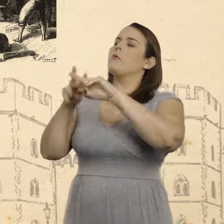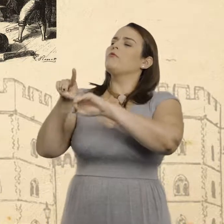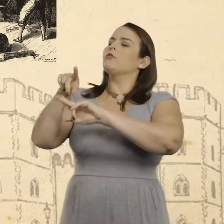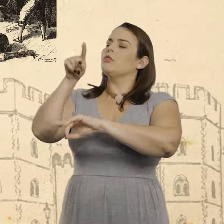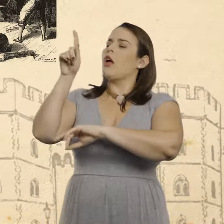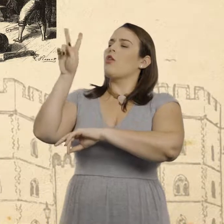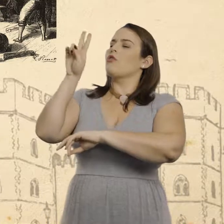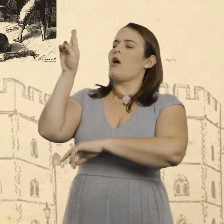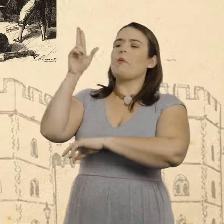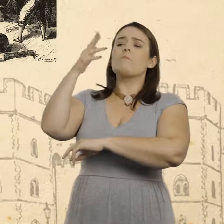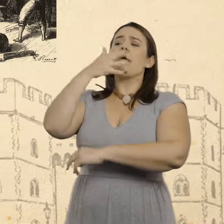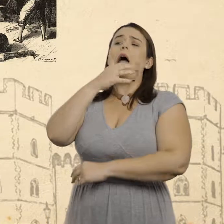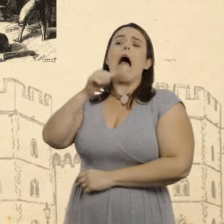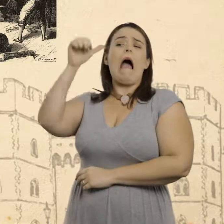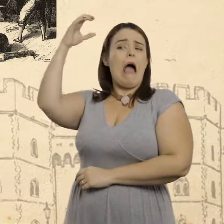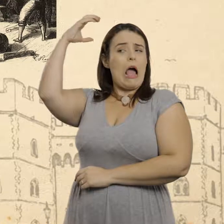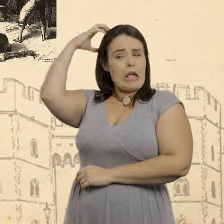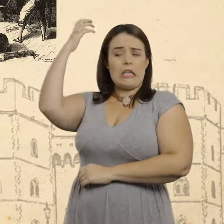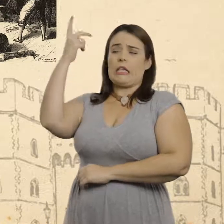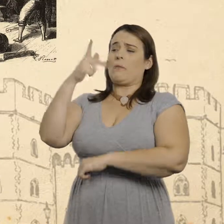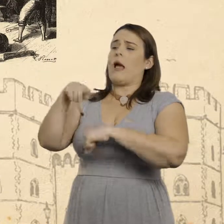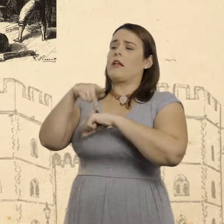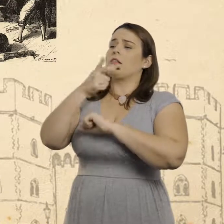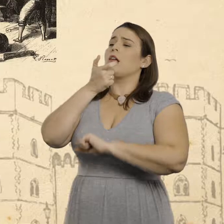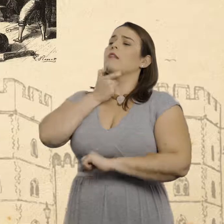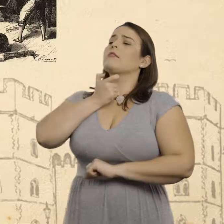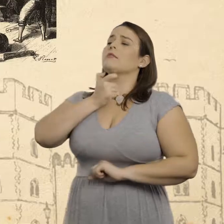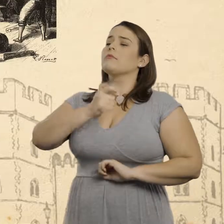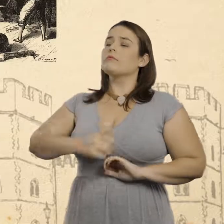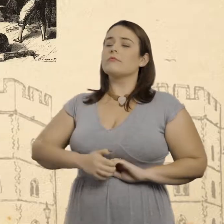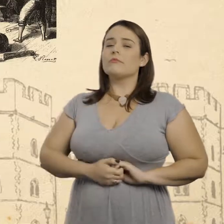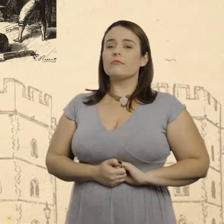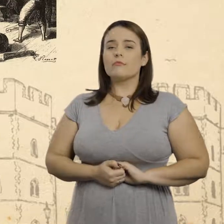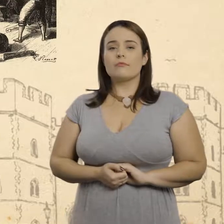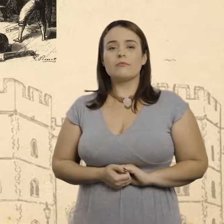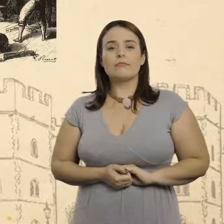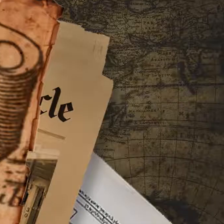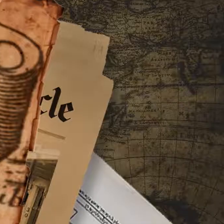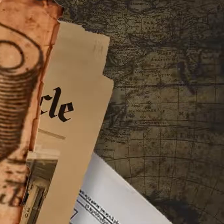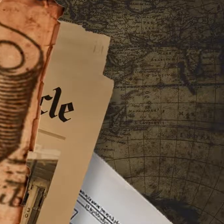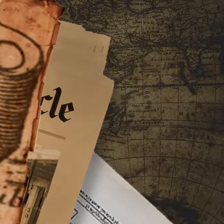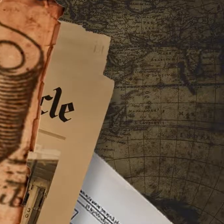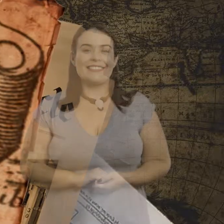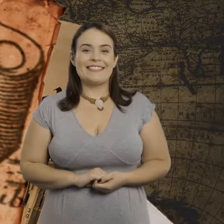ele fez, dizendo que ia prendê-lo em nome da rainha da Inglaterra.